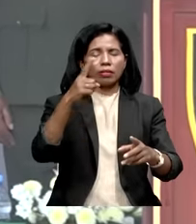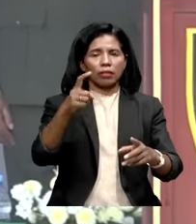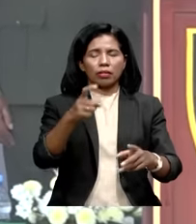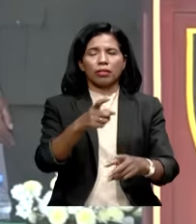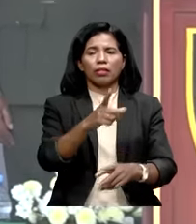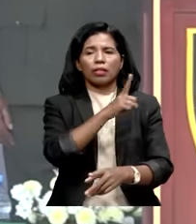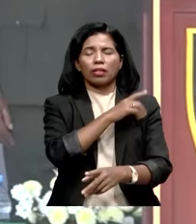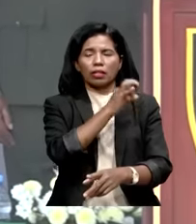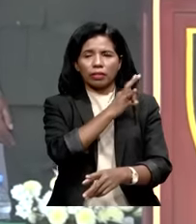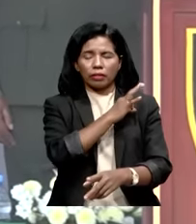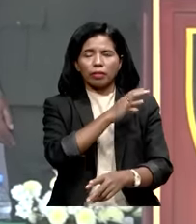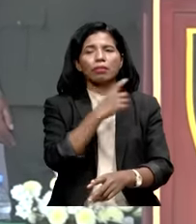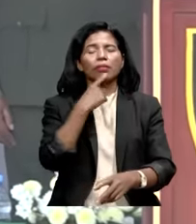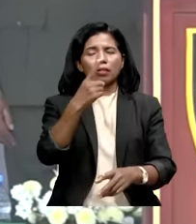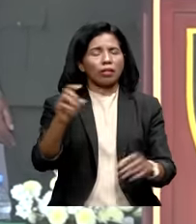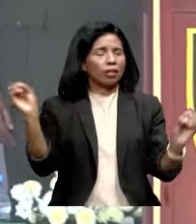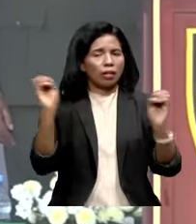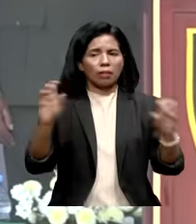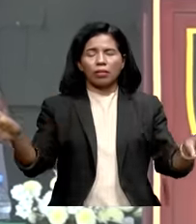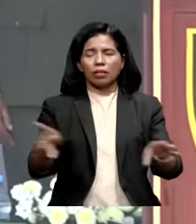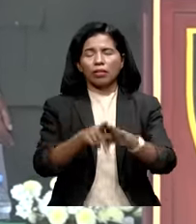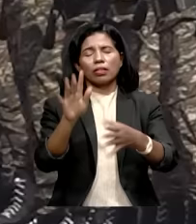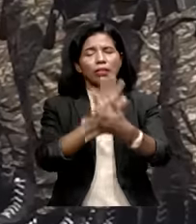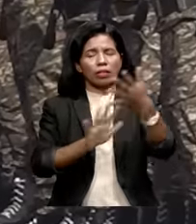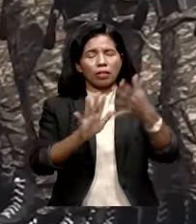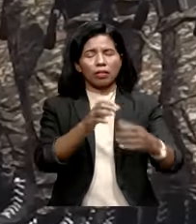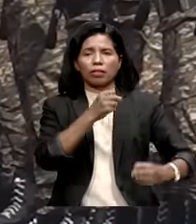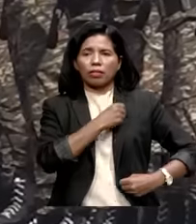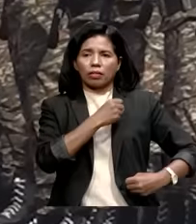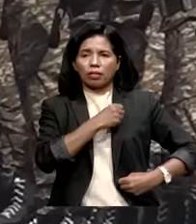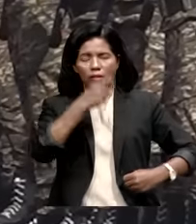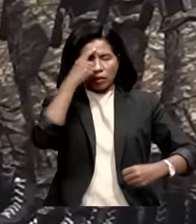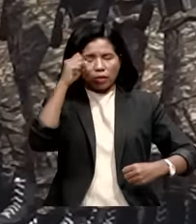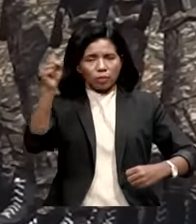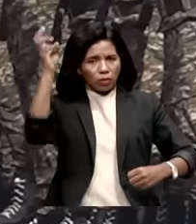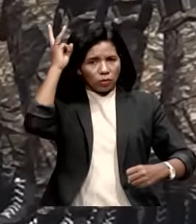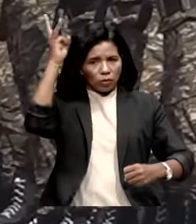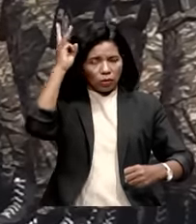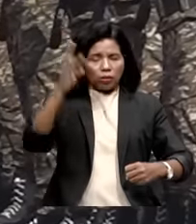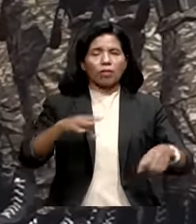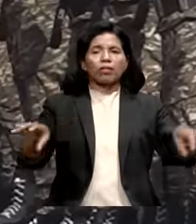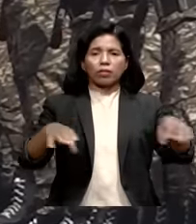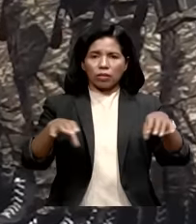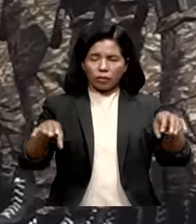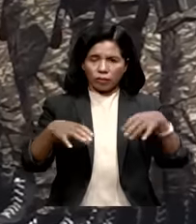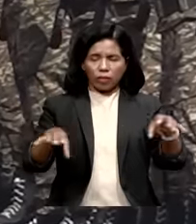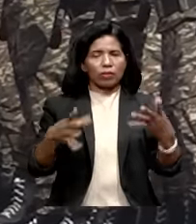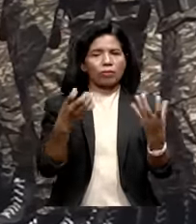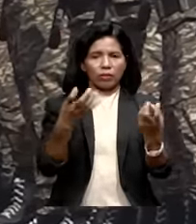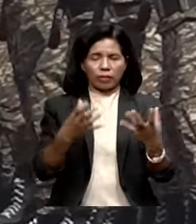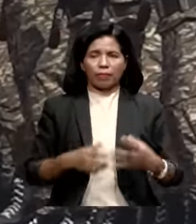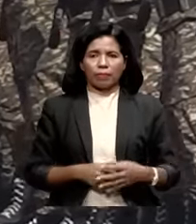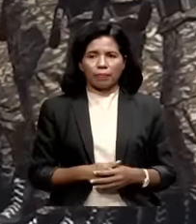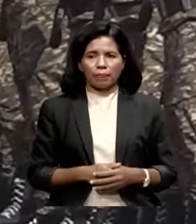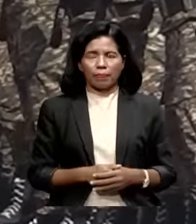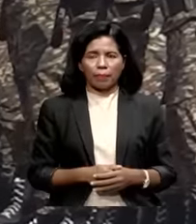reforça que era Sana Guzmão la participa cerimônia falentil nienne, tamba ocupado o serviço selo. A única da líder nacional